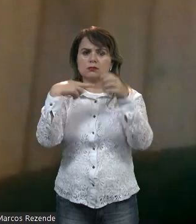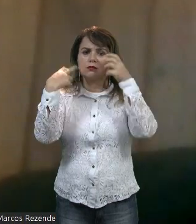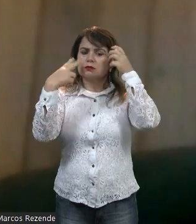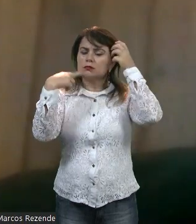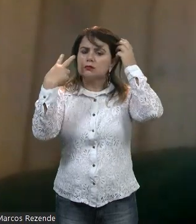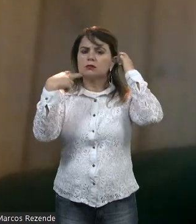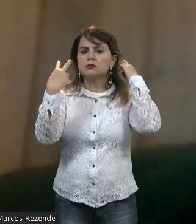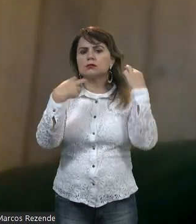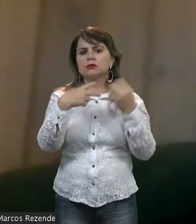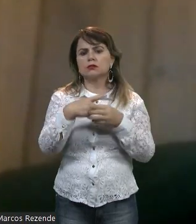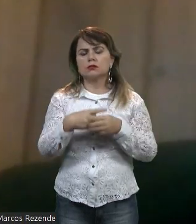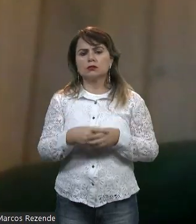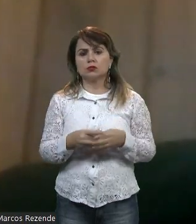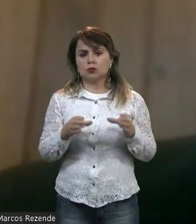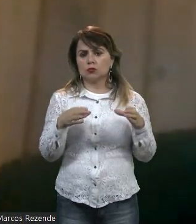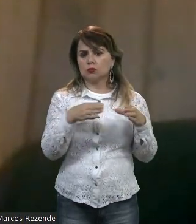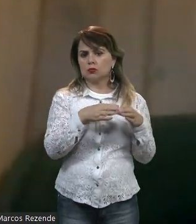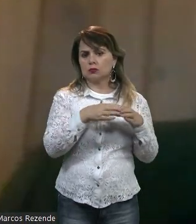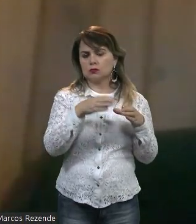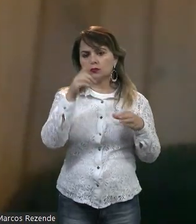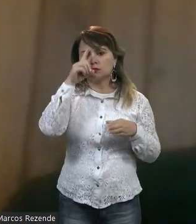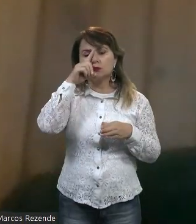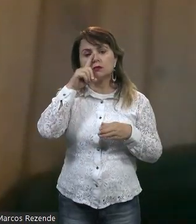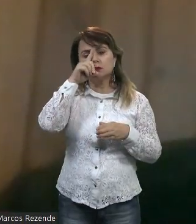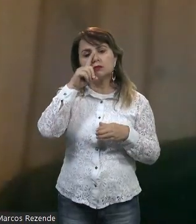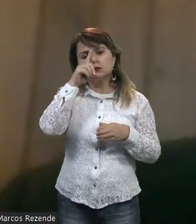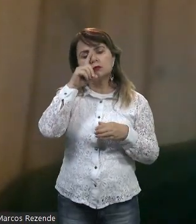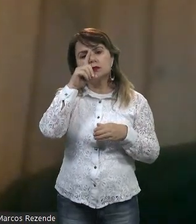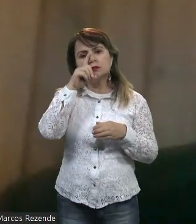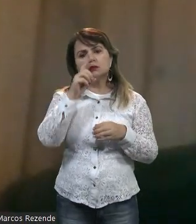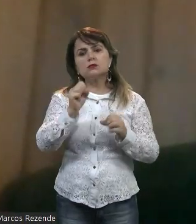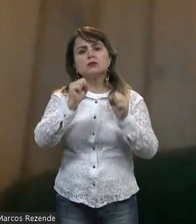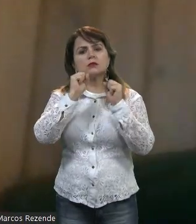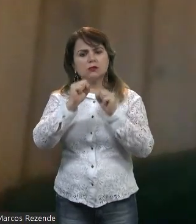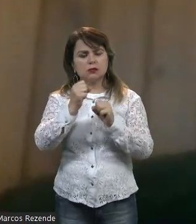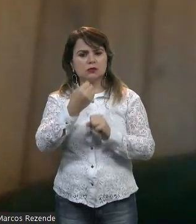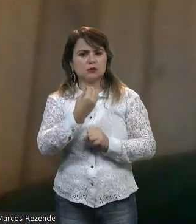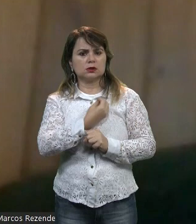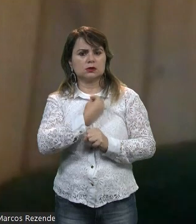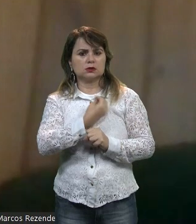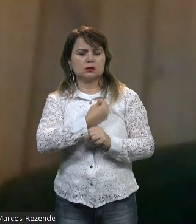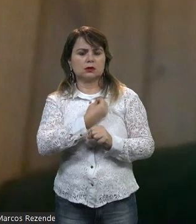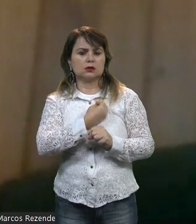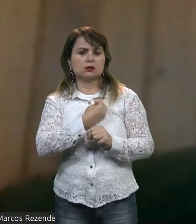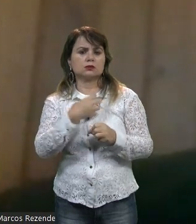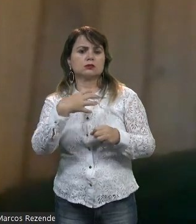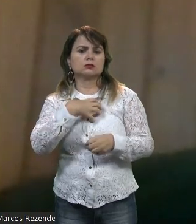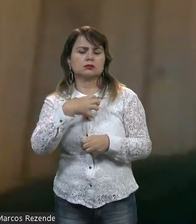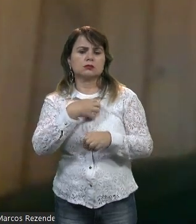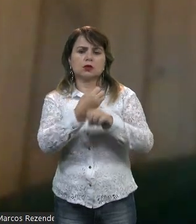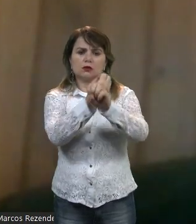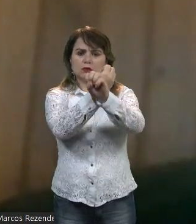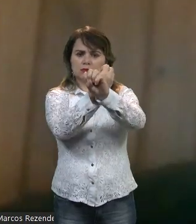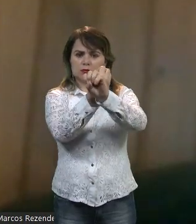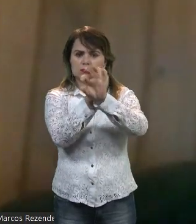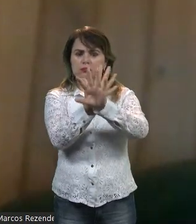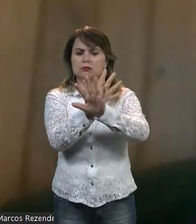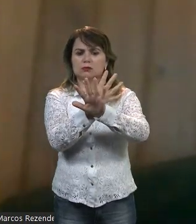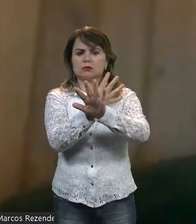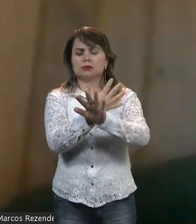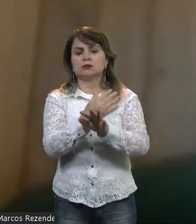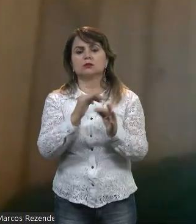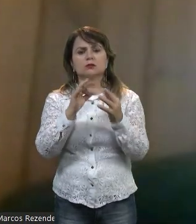dos vereadores em grupo de risco, garantindo a presença de todos eles na participação das nossas